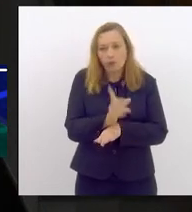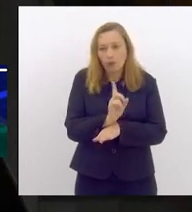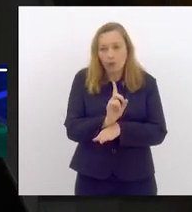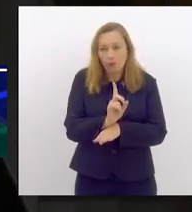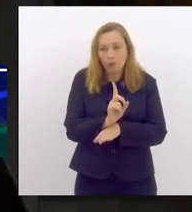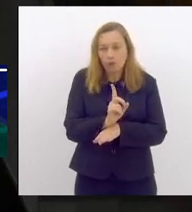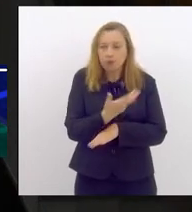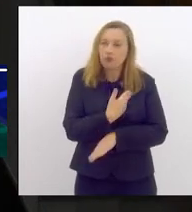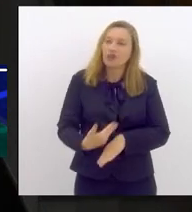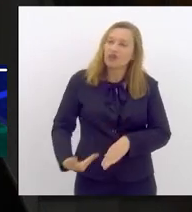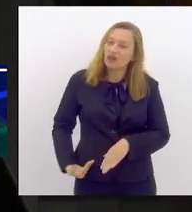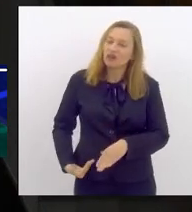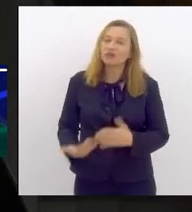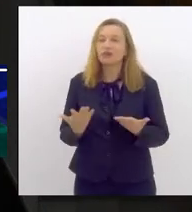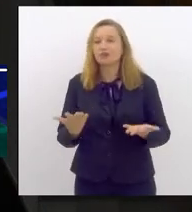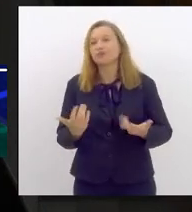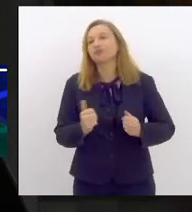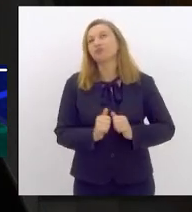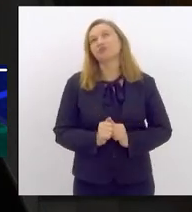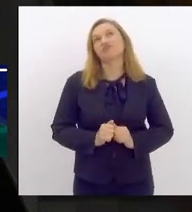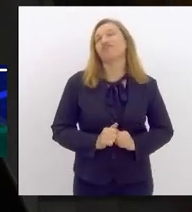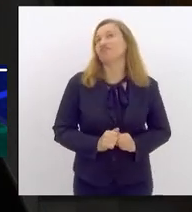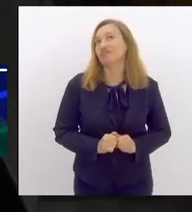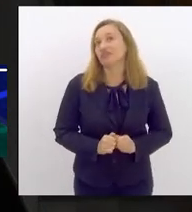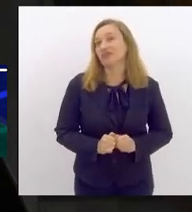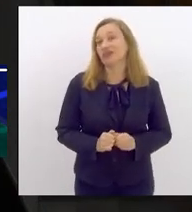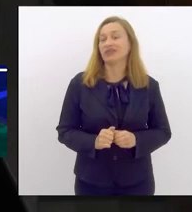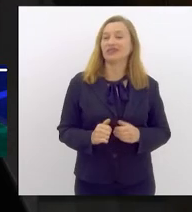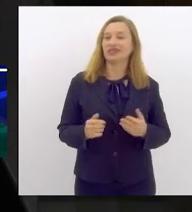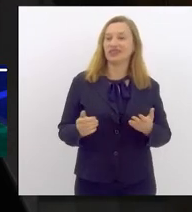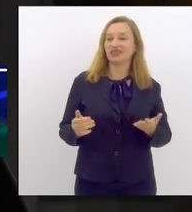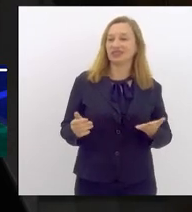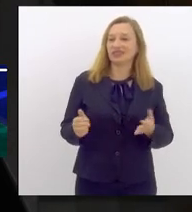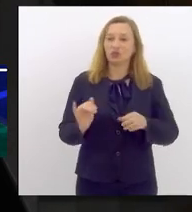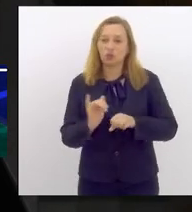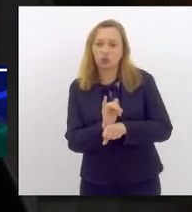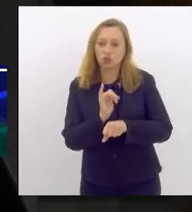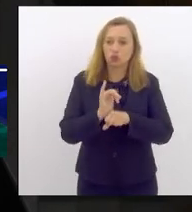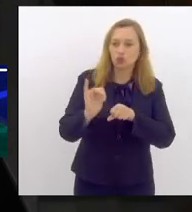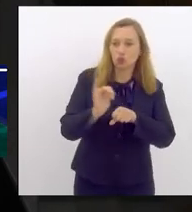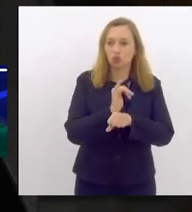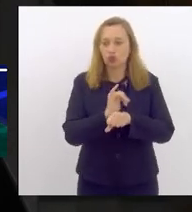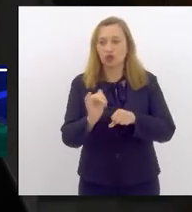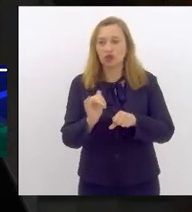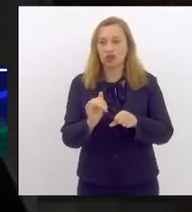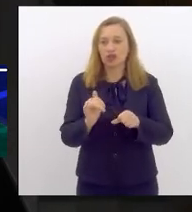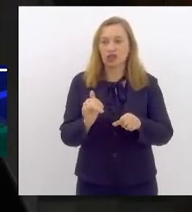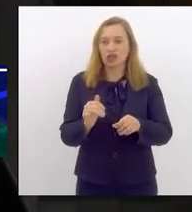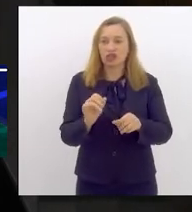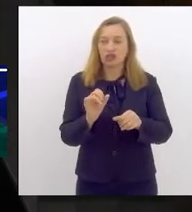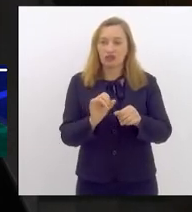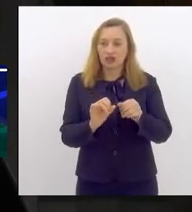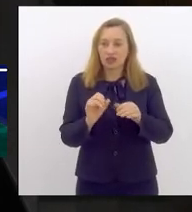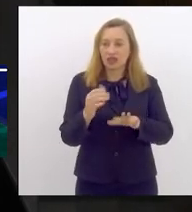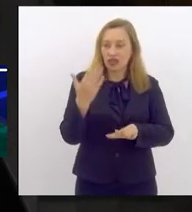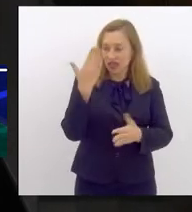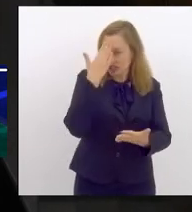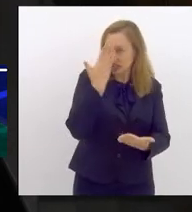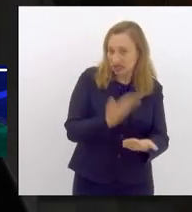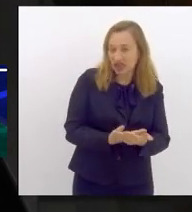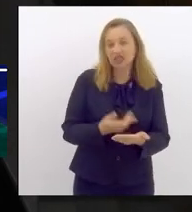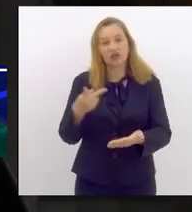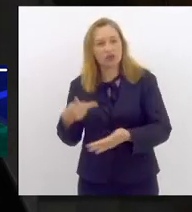né e o governador E aí de maneira de maneira é Marota Marota tenta fazer crer é que isso está acontecendo